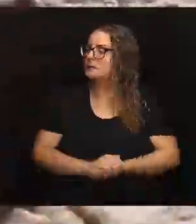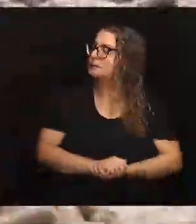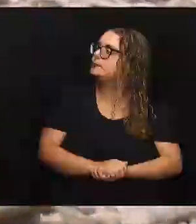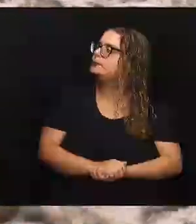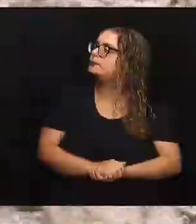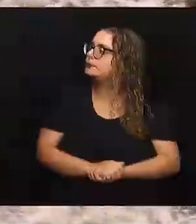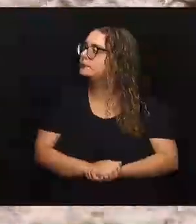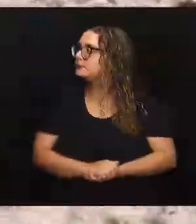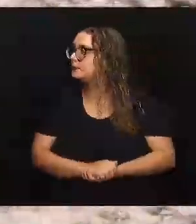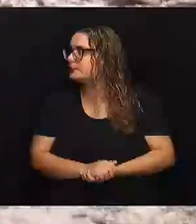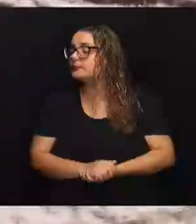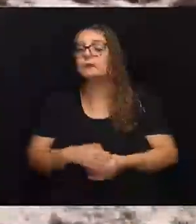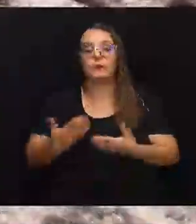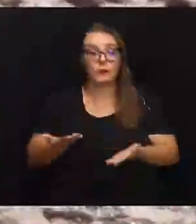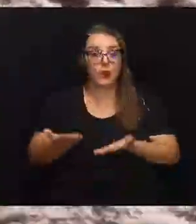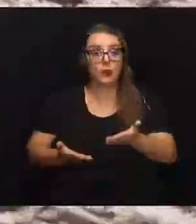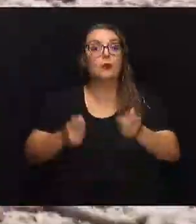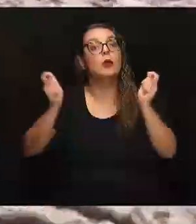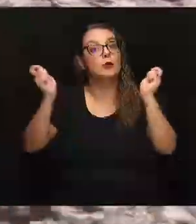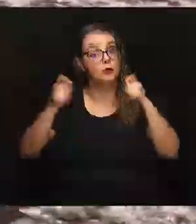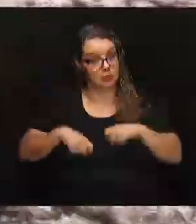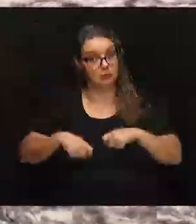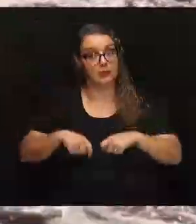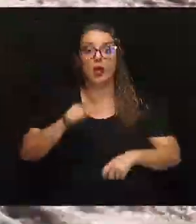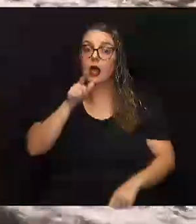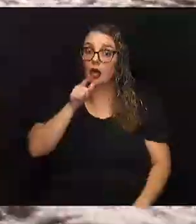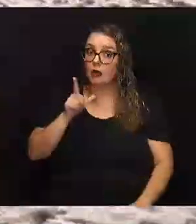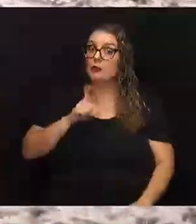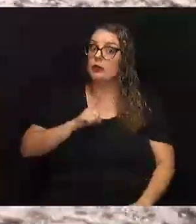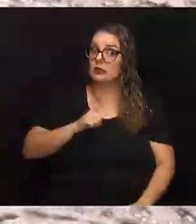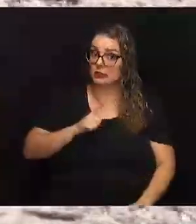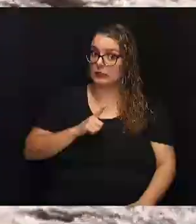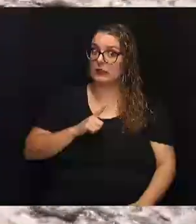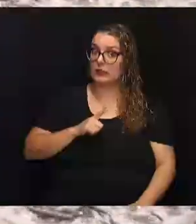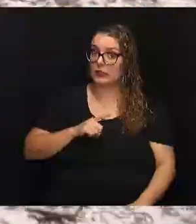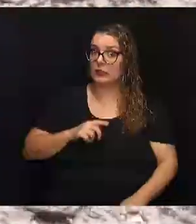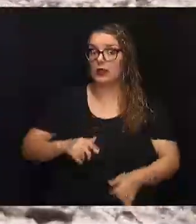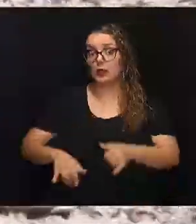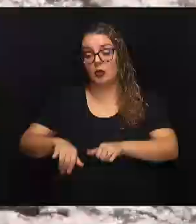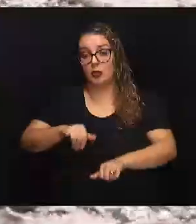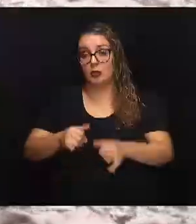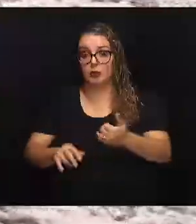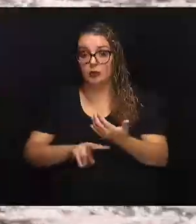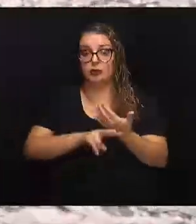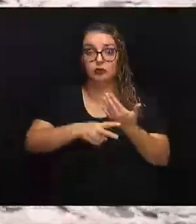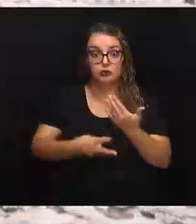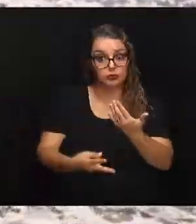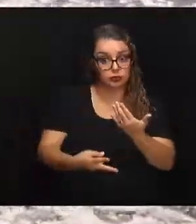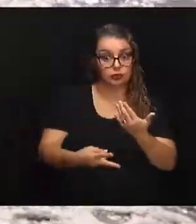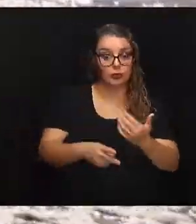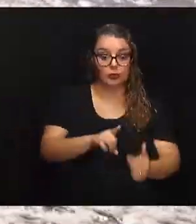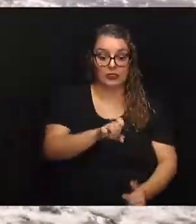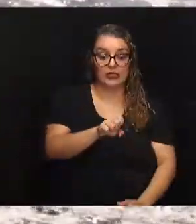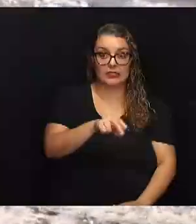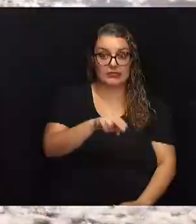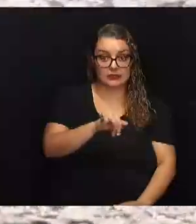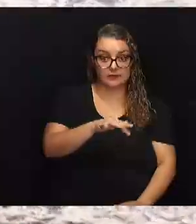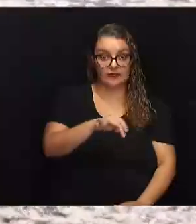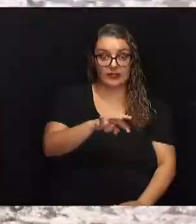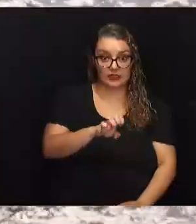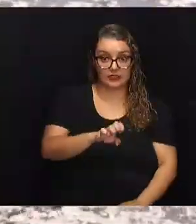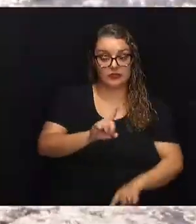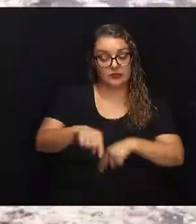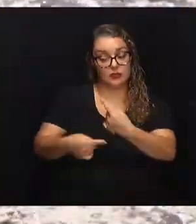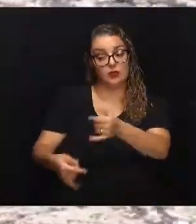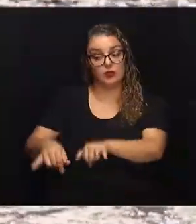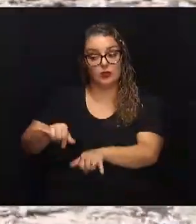Embora o tratamento seja eficaz, a água pode conter subprodutos resultantes da reação entre os desinfetantes e outras